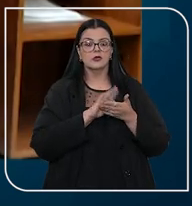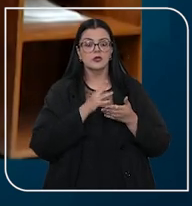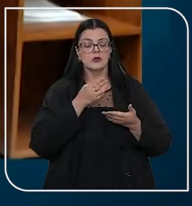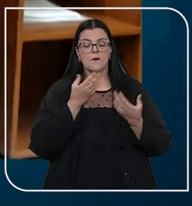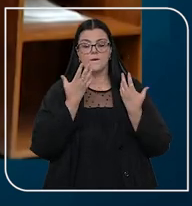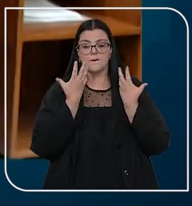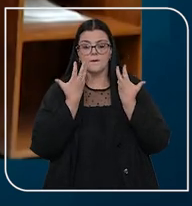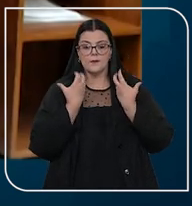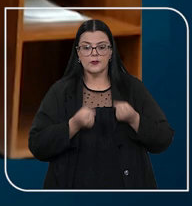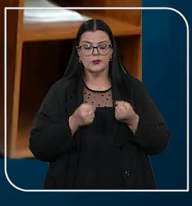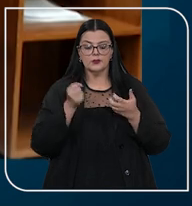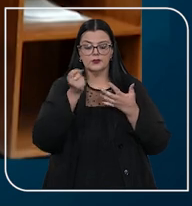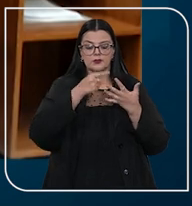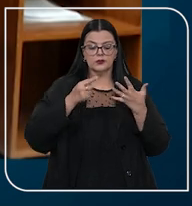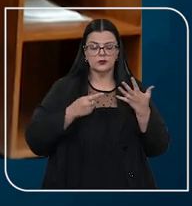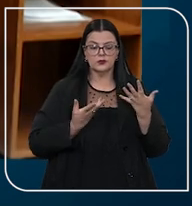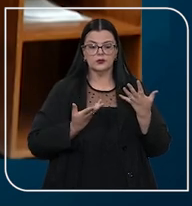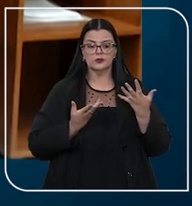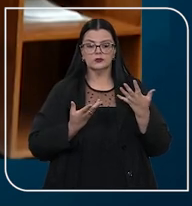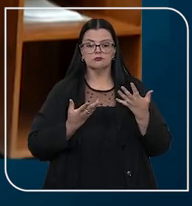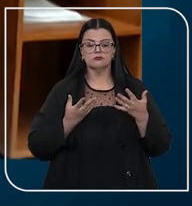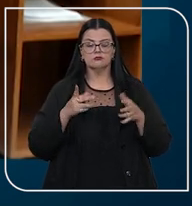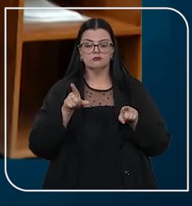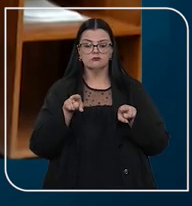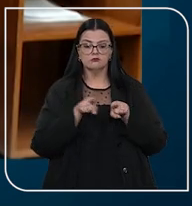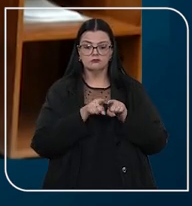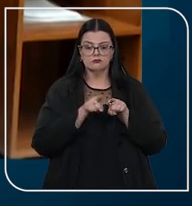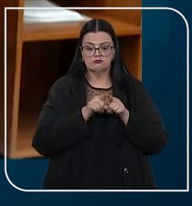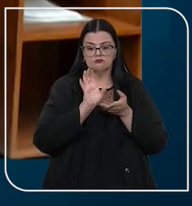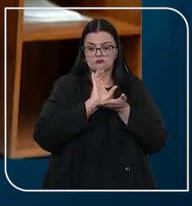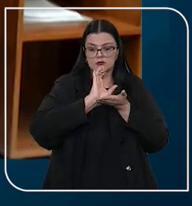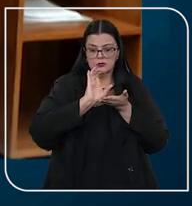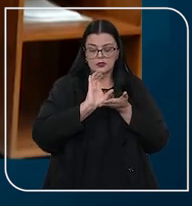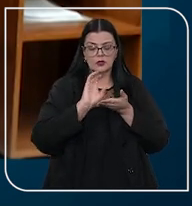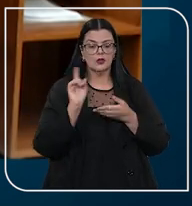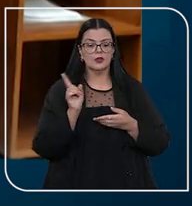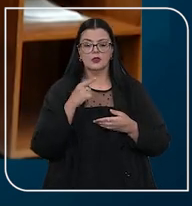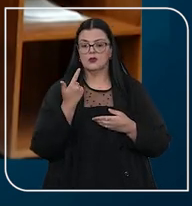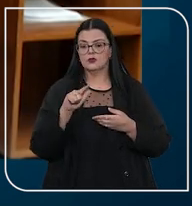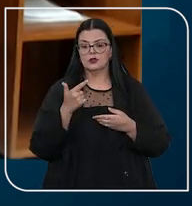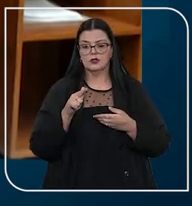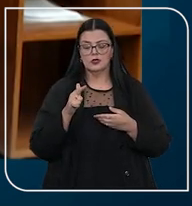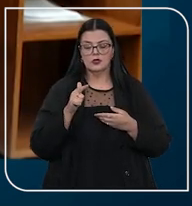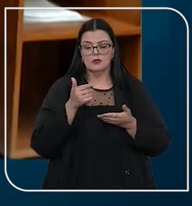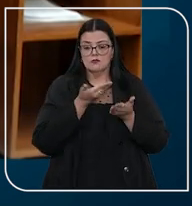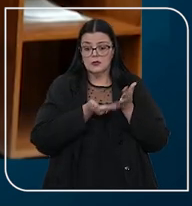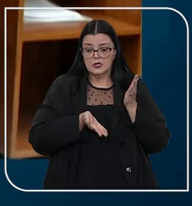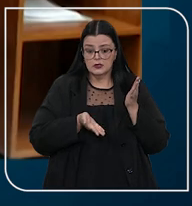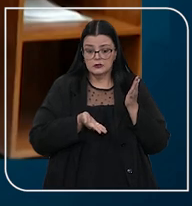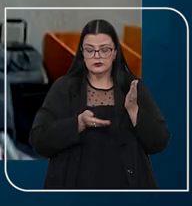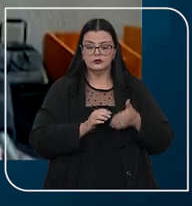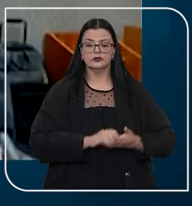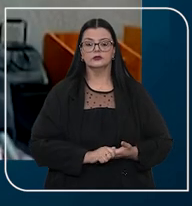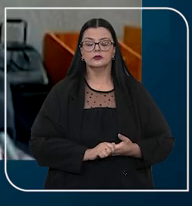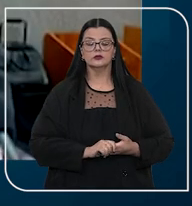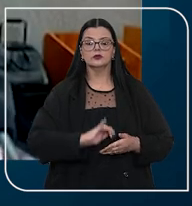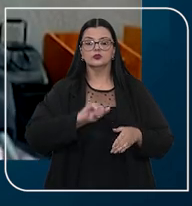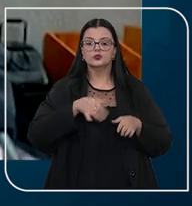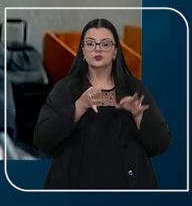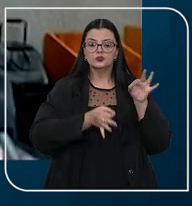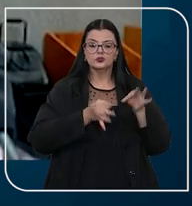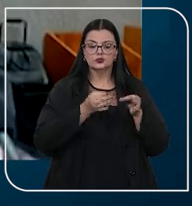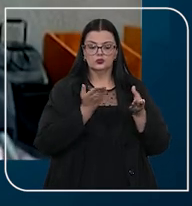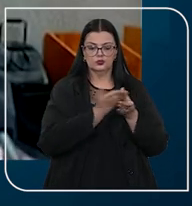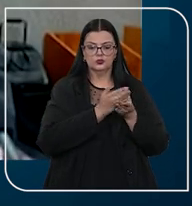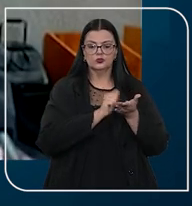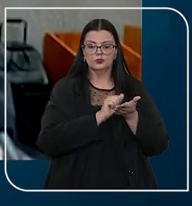só pode ser adotada se os meios típicos para a satisfação do crédito não tiverem sido exauridas. No caso